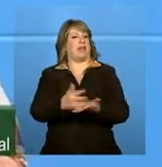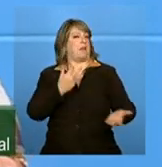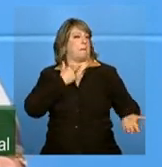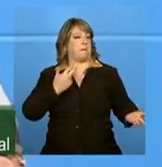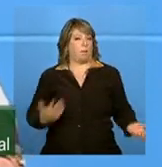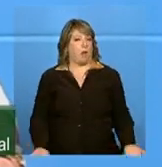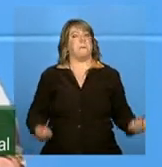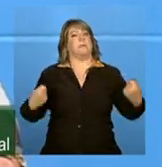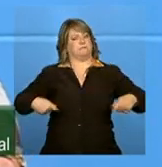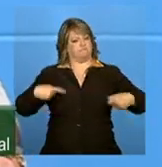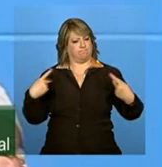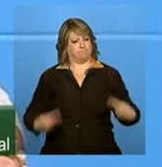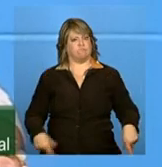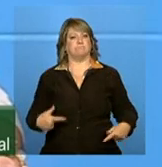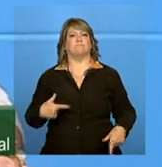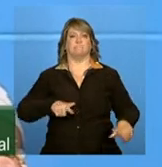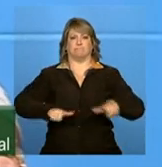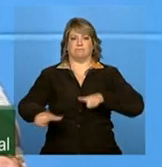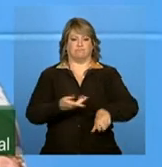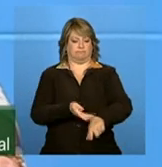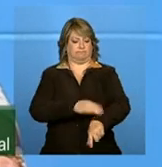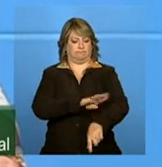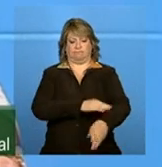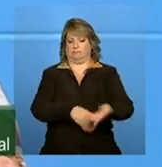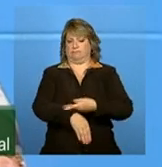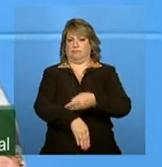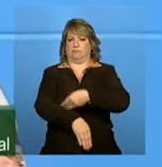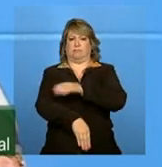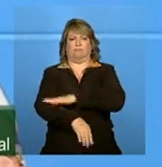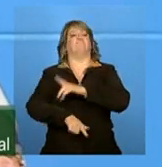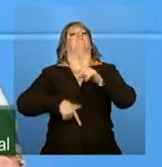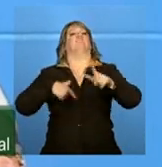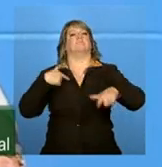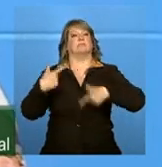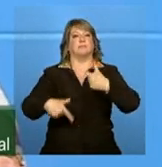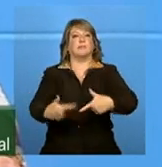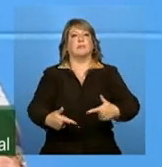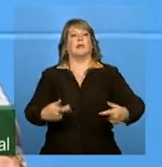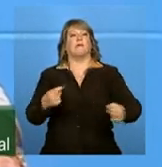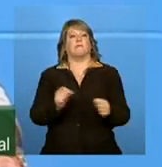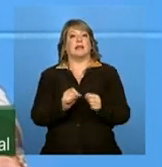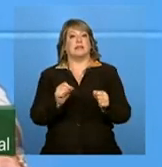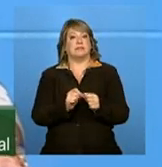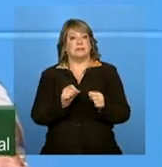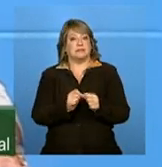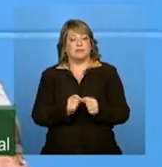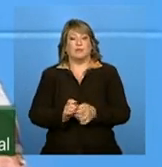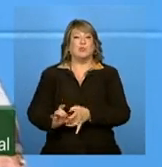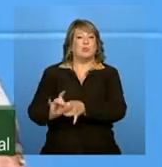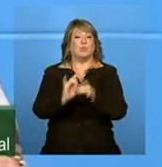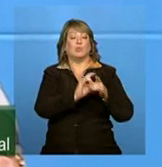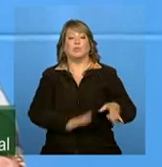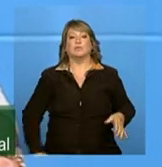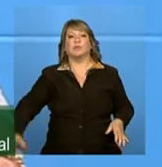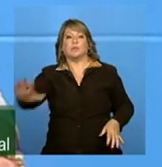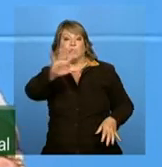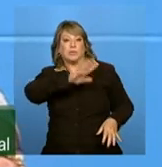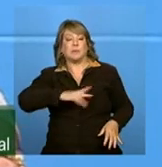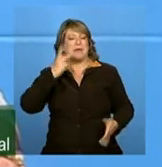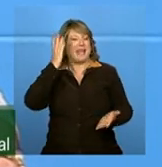gente precisa realmente trabalhar conjuntamente para conseguir uma ratificação universal